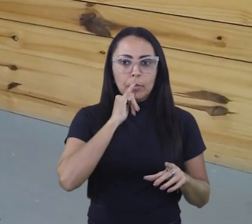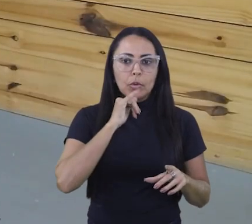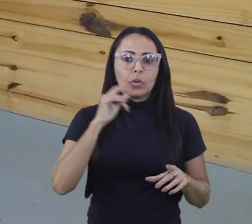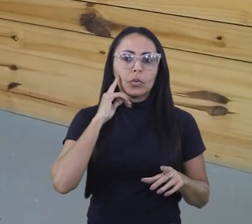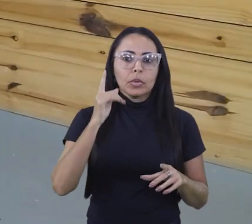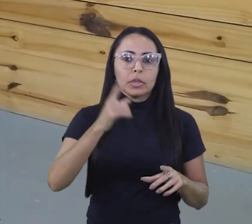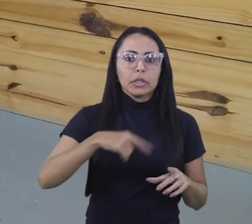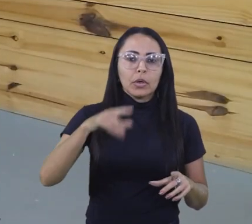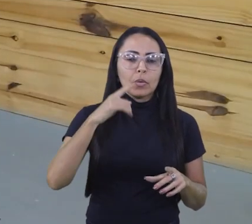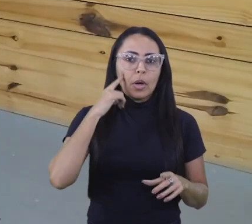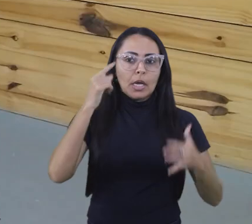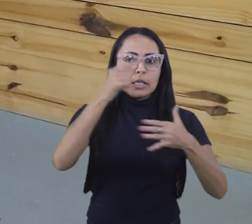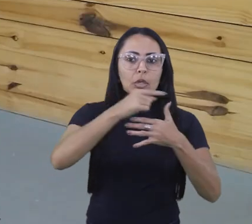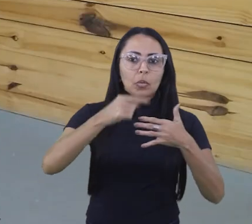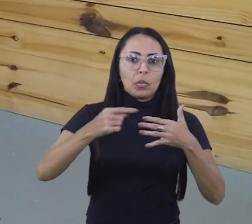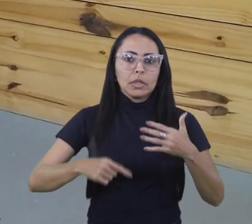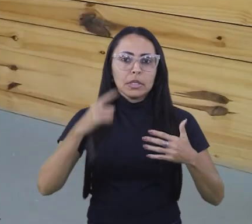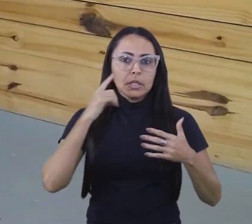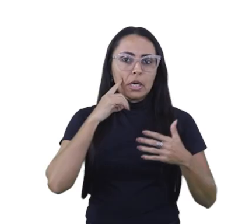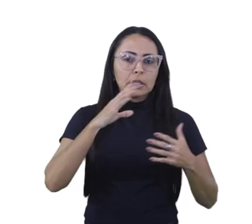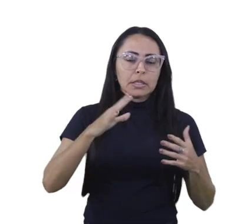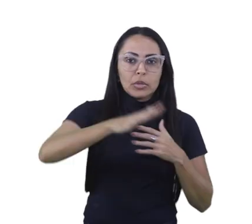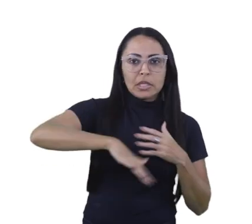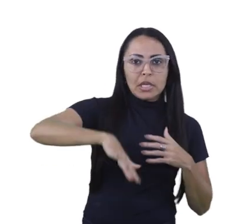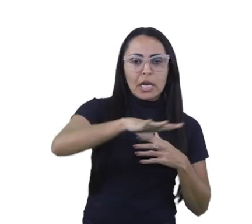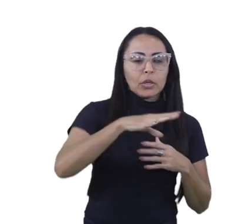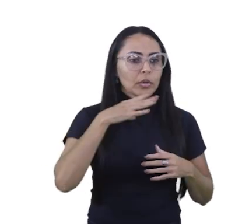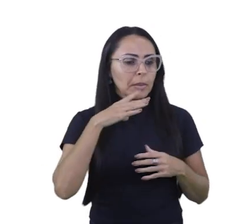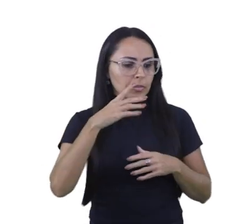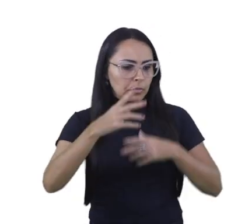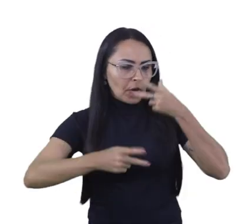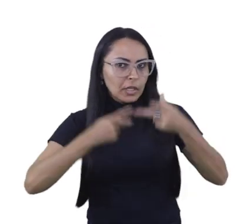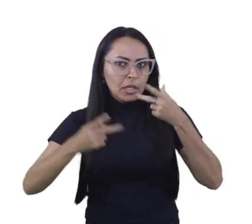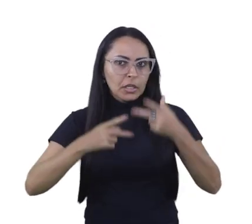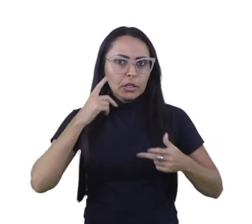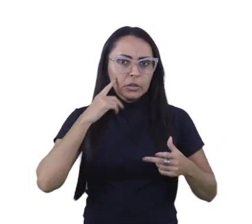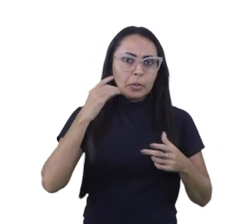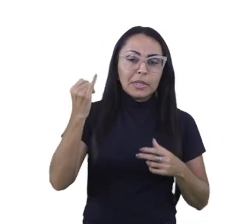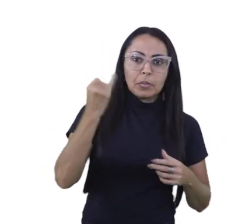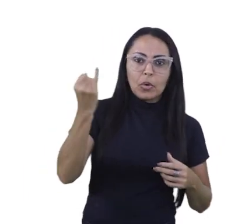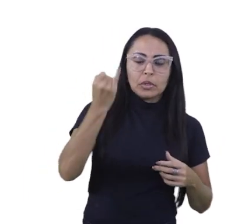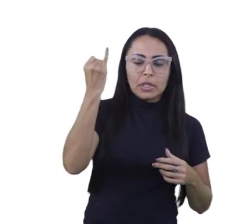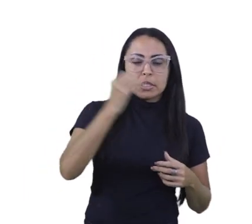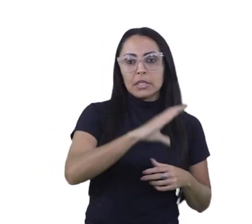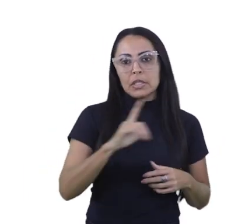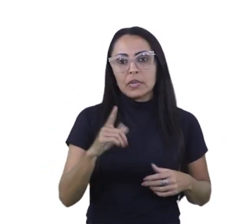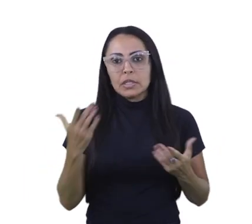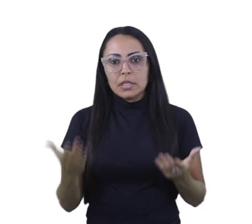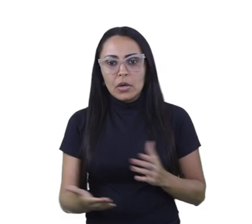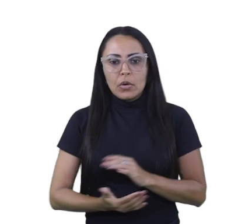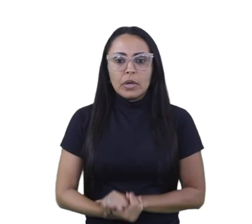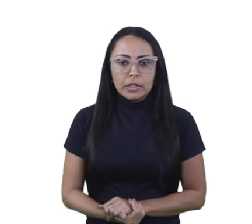de uma decomposição hierárquica de áreas do conhecimento. A gente falou de um pilar importante da classificação,